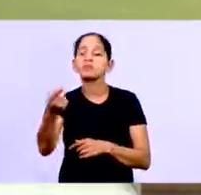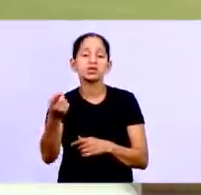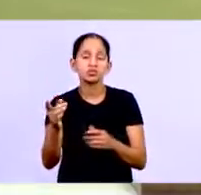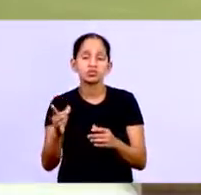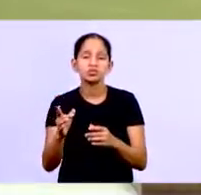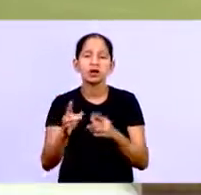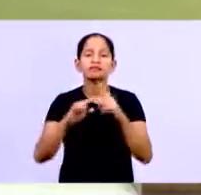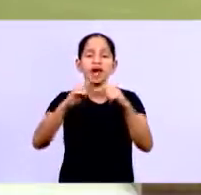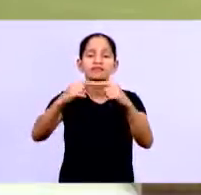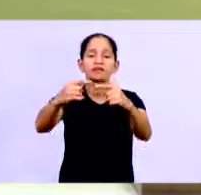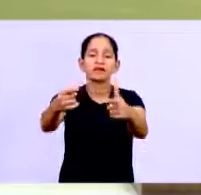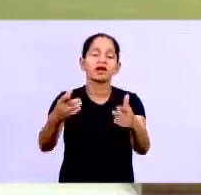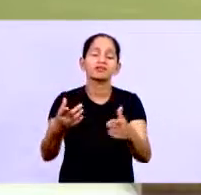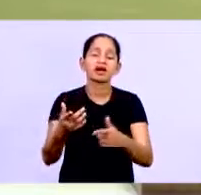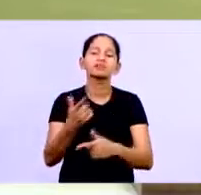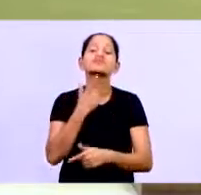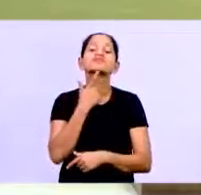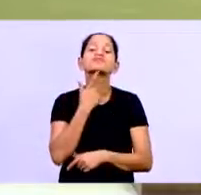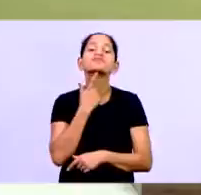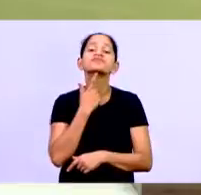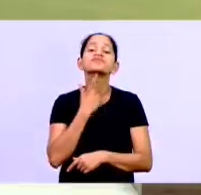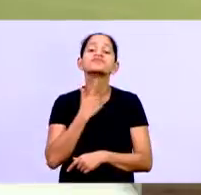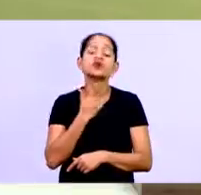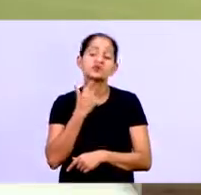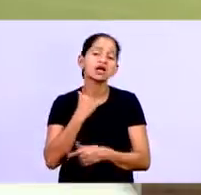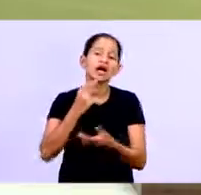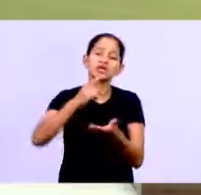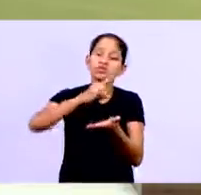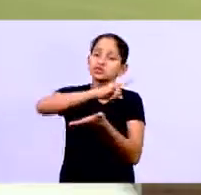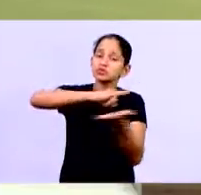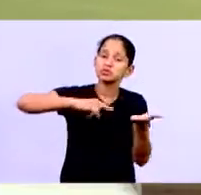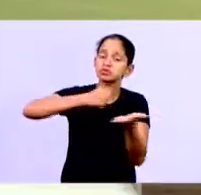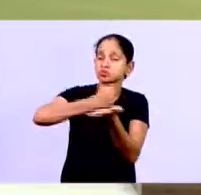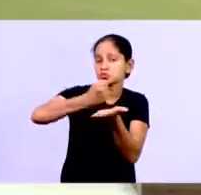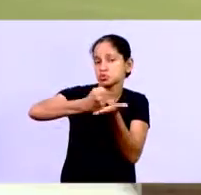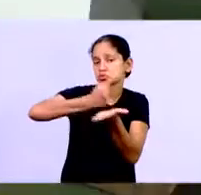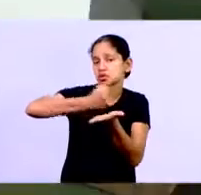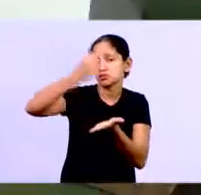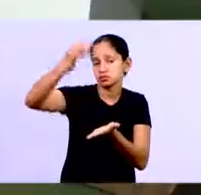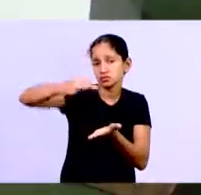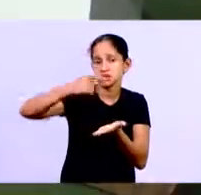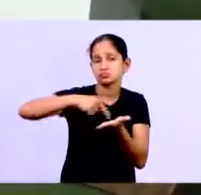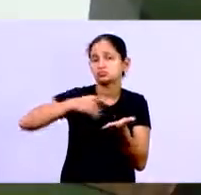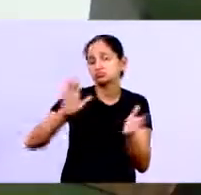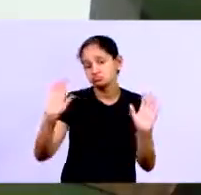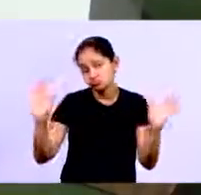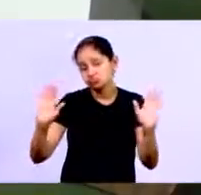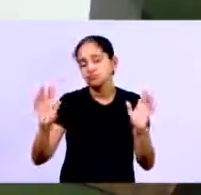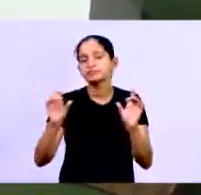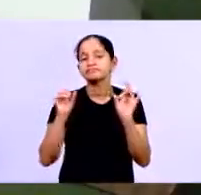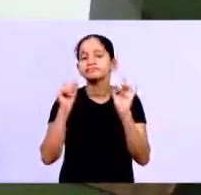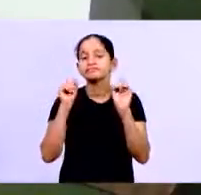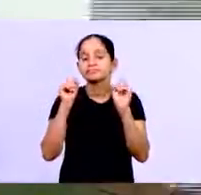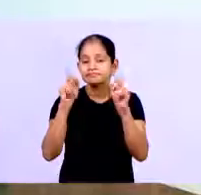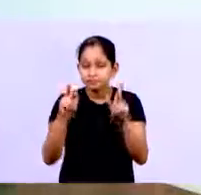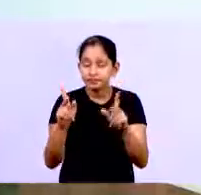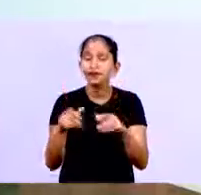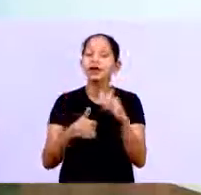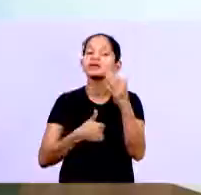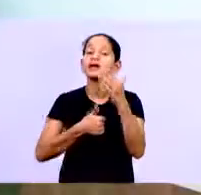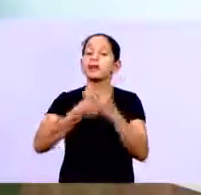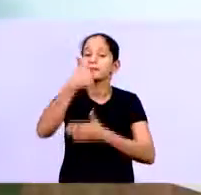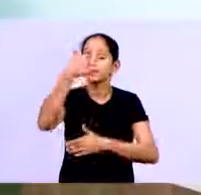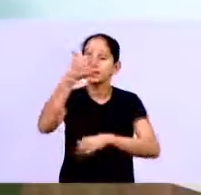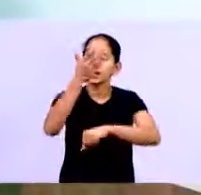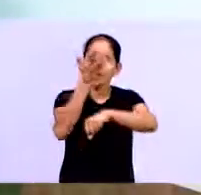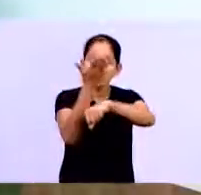E aí fica a critério do contrato especificar como será feito o pagamento. Em cima disso, Rafael, a gente preparou o nosso primeiro exercício